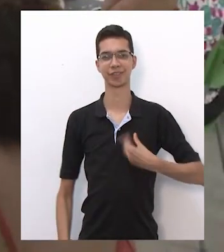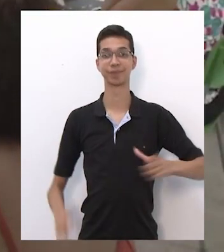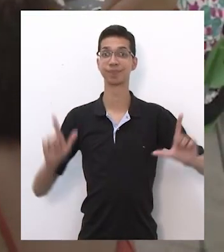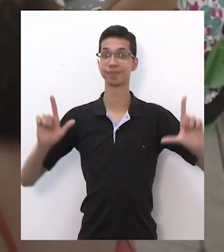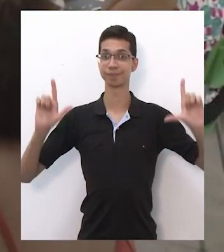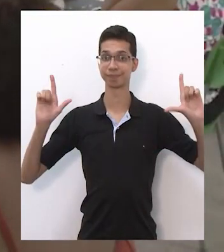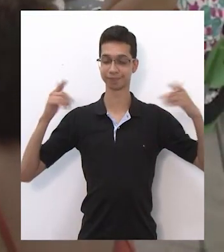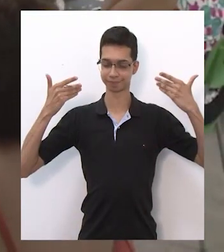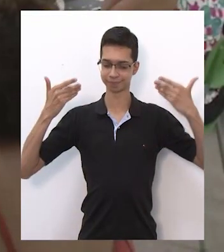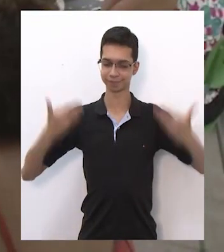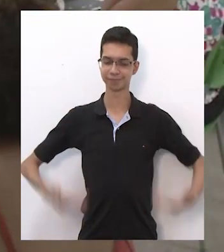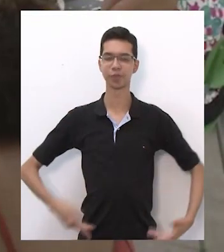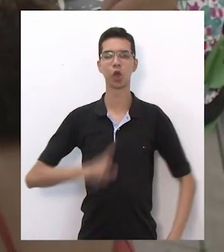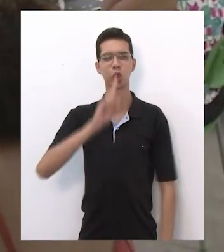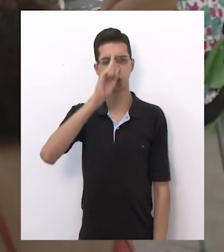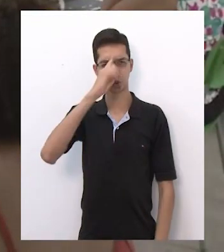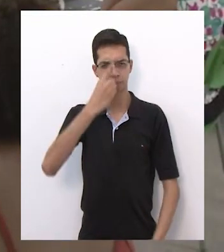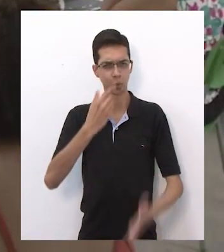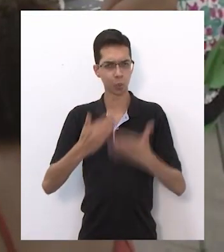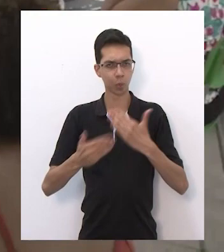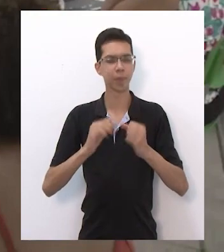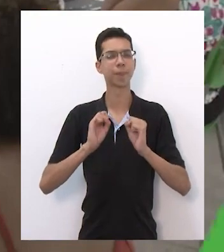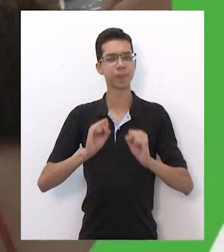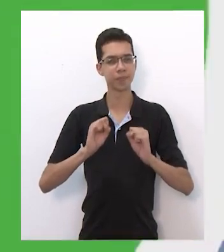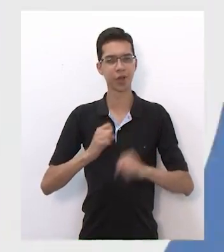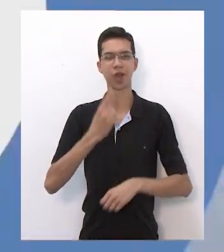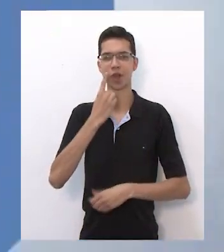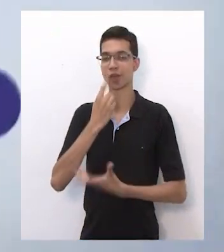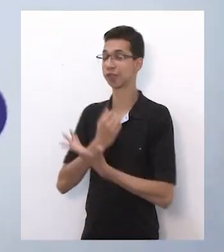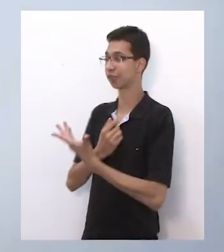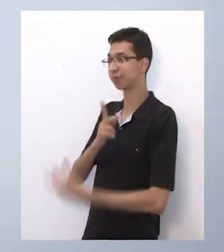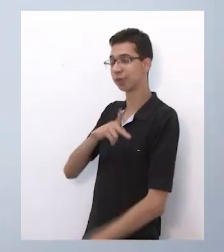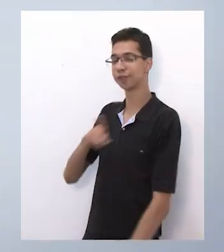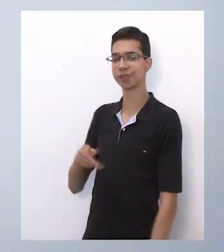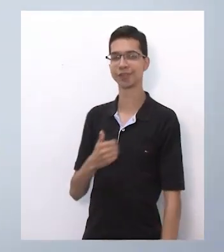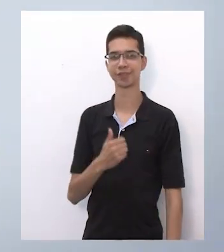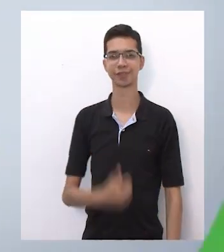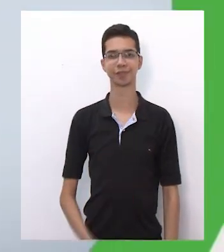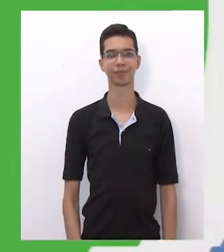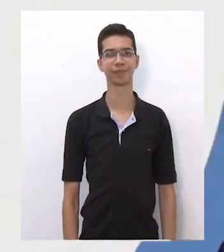alguma dúvida, se precisarem depois passar aqui para falar alguma coisa, por favor.